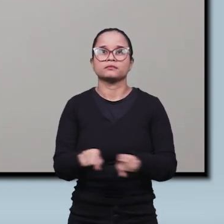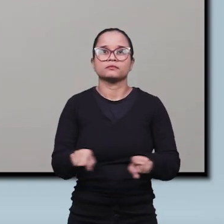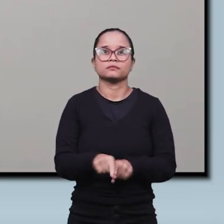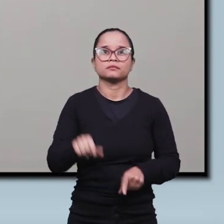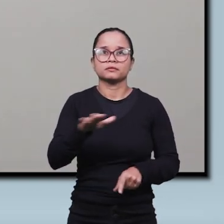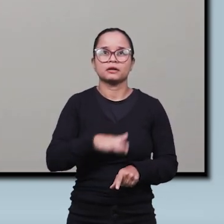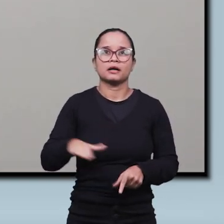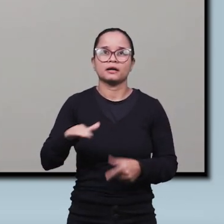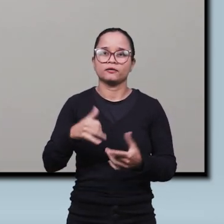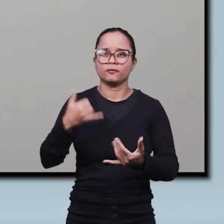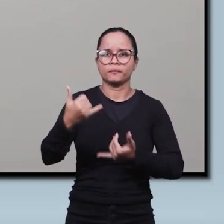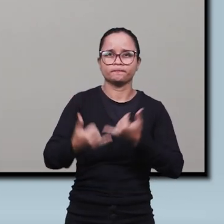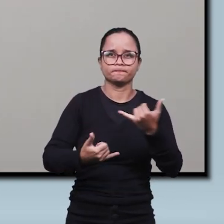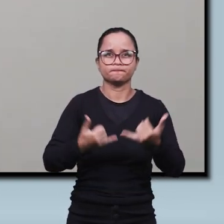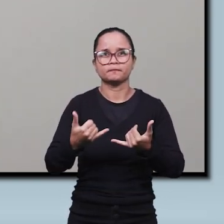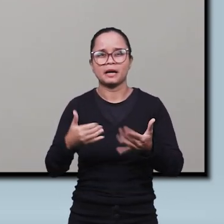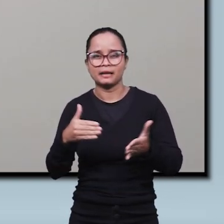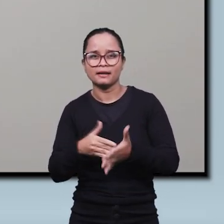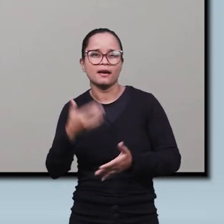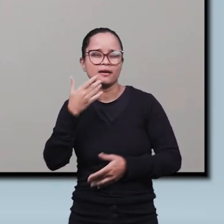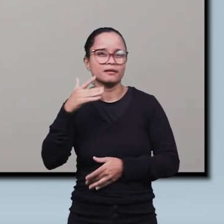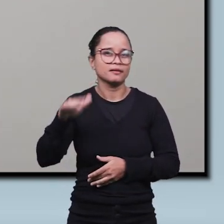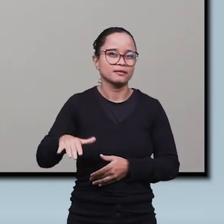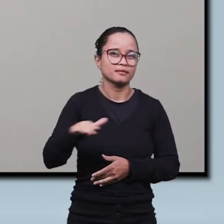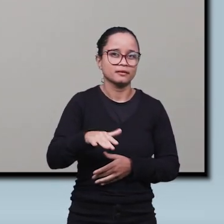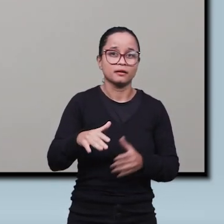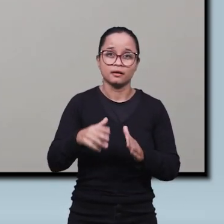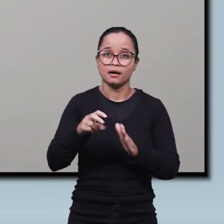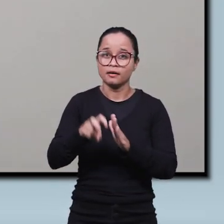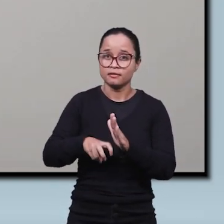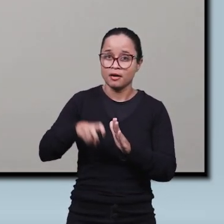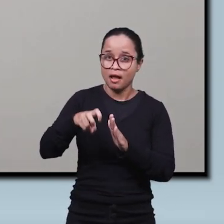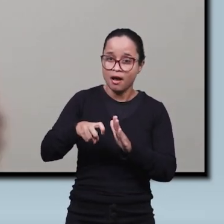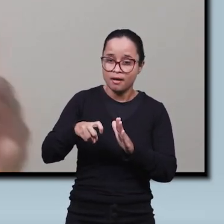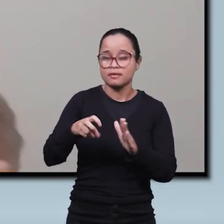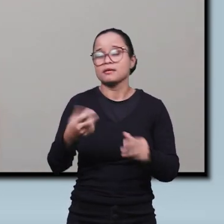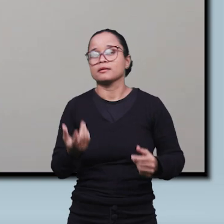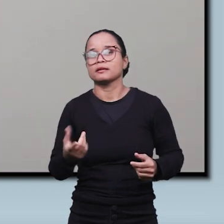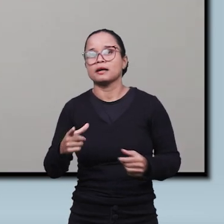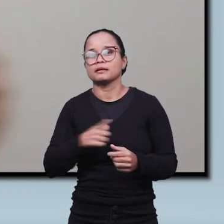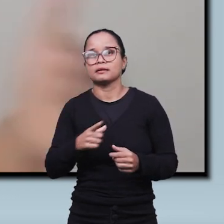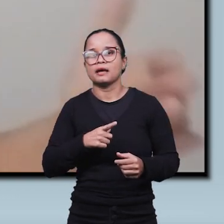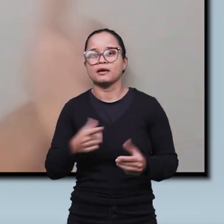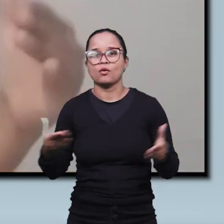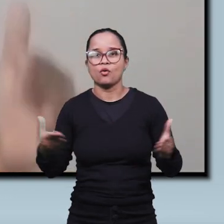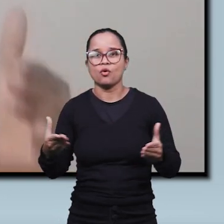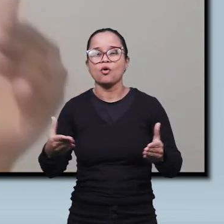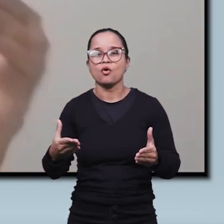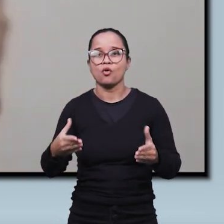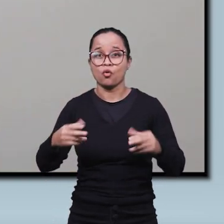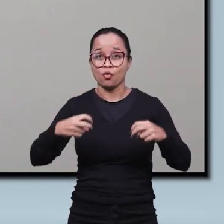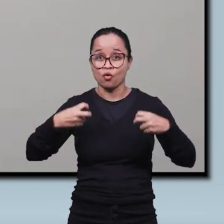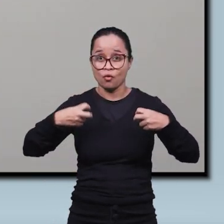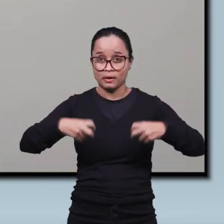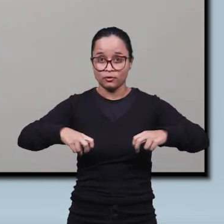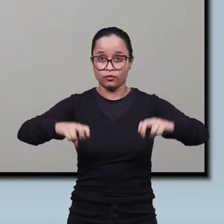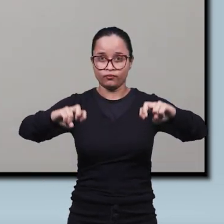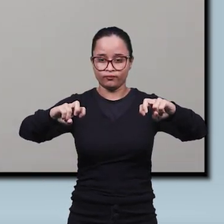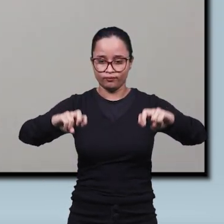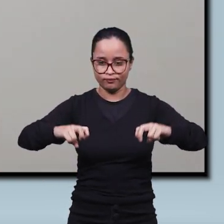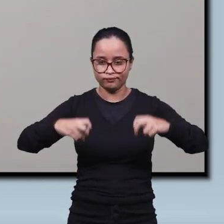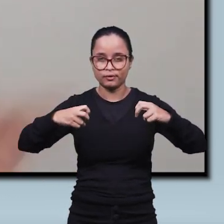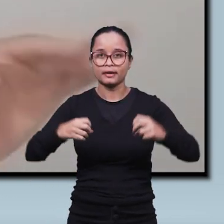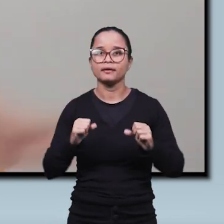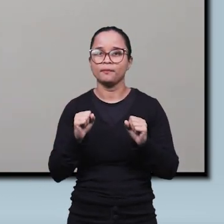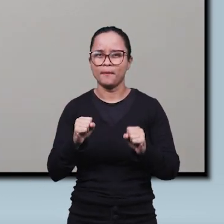de lazer também, às vezes até crianças que são cadeirantes, já existem hoje balanços em que essa criança pode entrar com